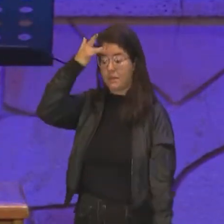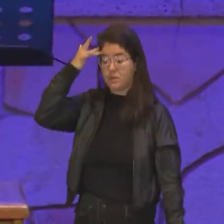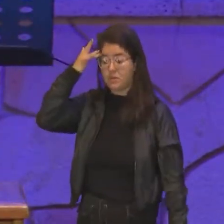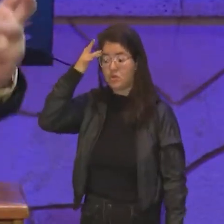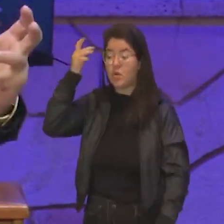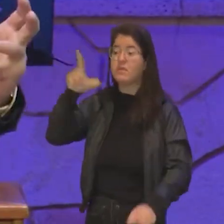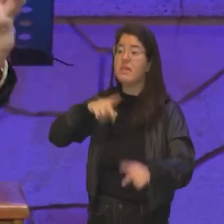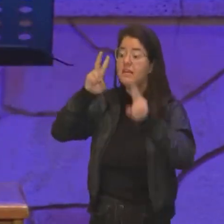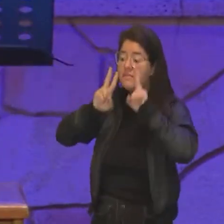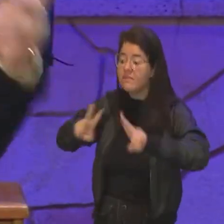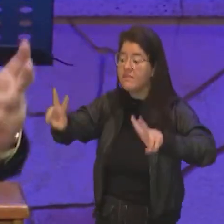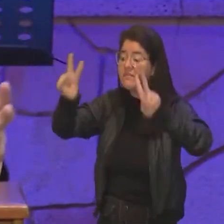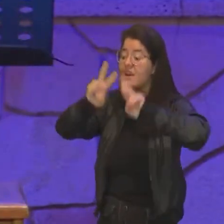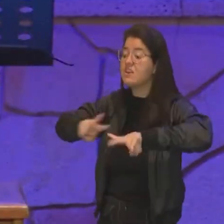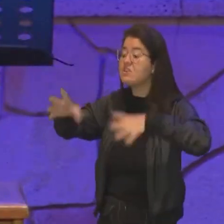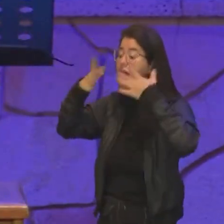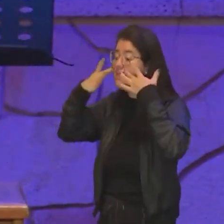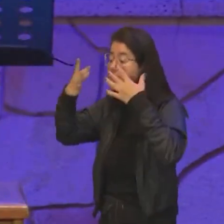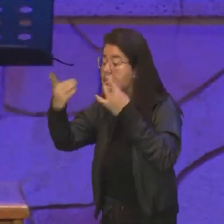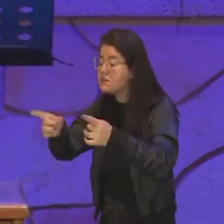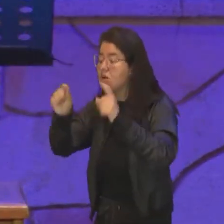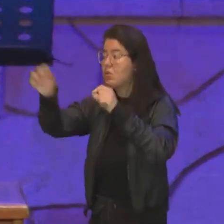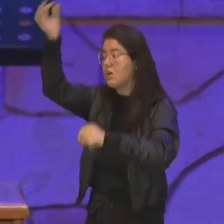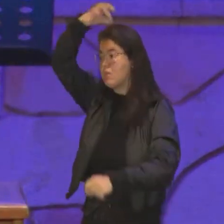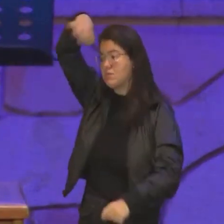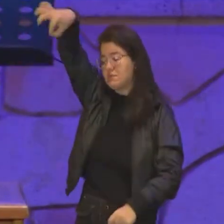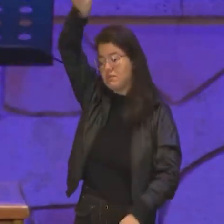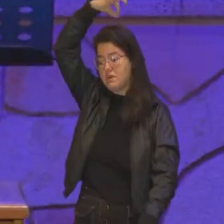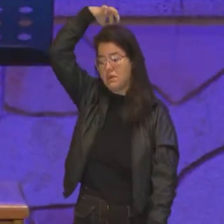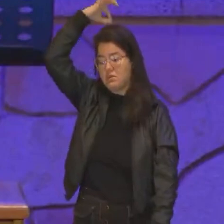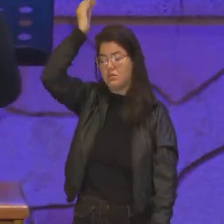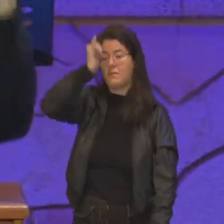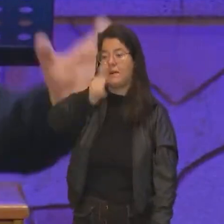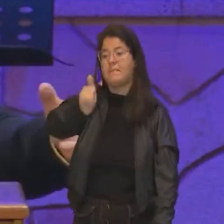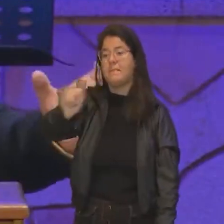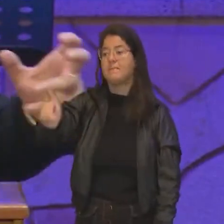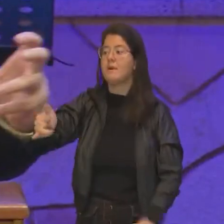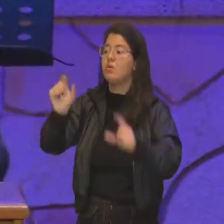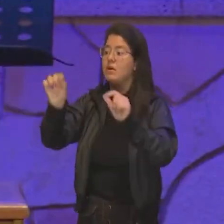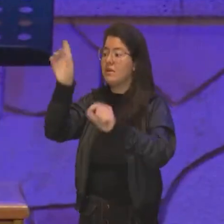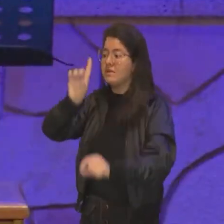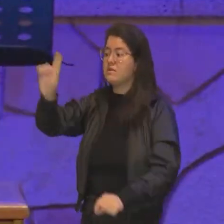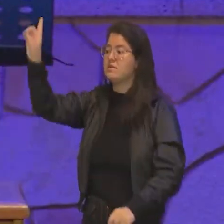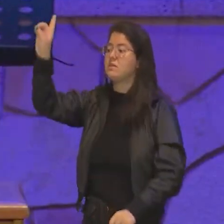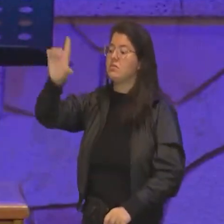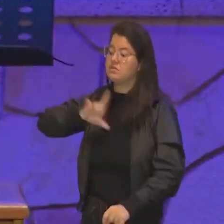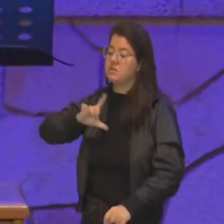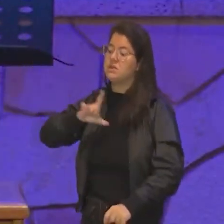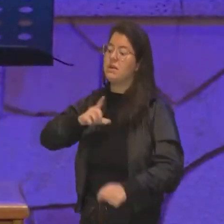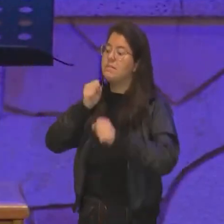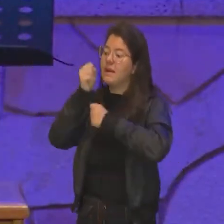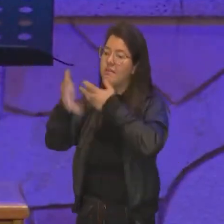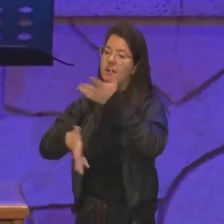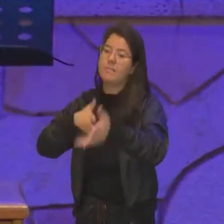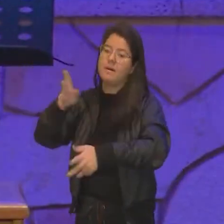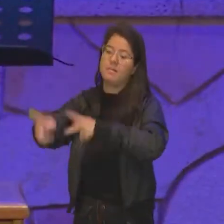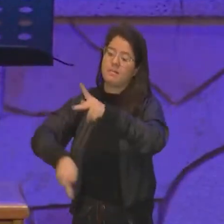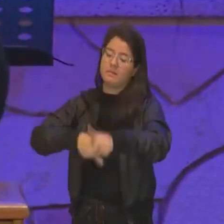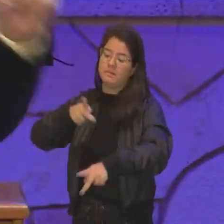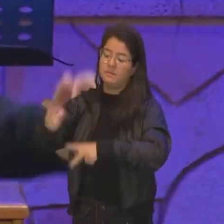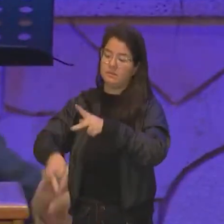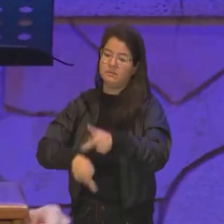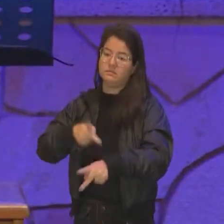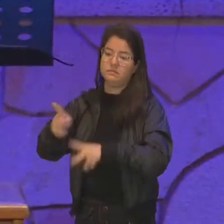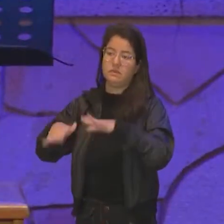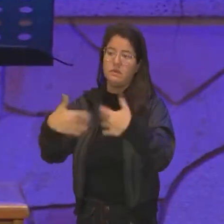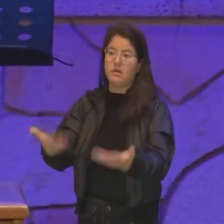para ouvir, ouça. Ouça o que o Espírito diz às igrejas. Ouça o que Deus tem para com o seu povo. E ouvir não